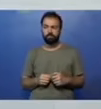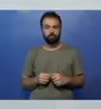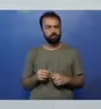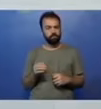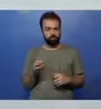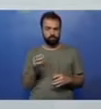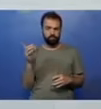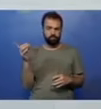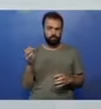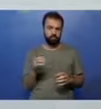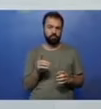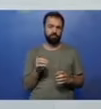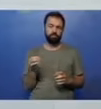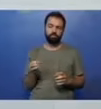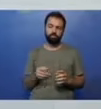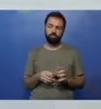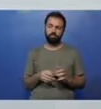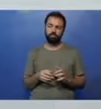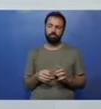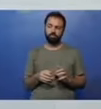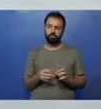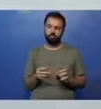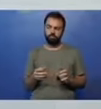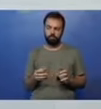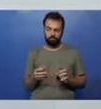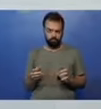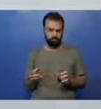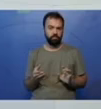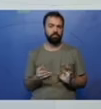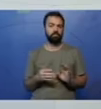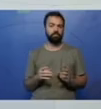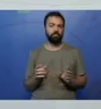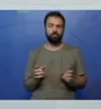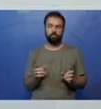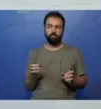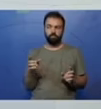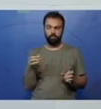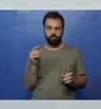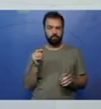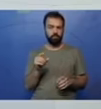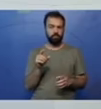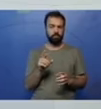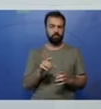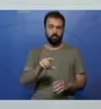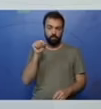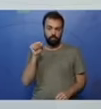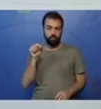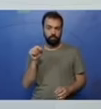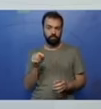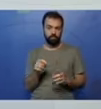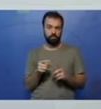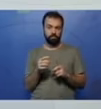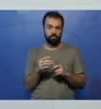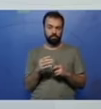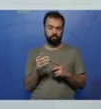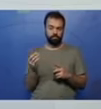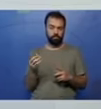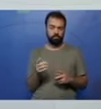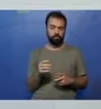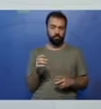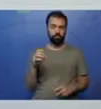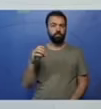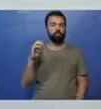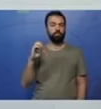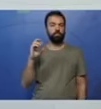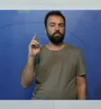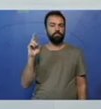de classificação que nós podemos criar, nós temos que, em primeiro momento, escolher um critério. Qual o critério